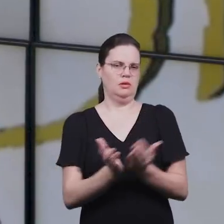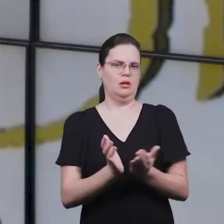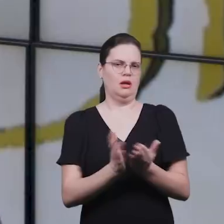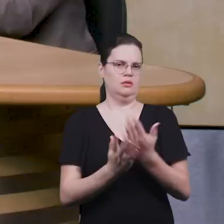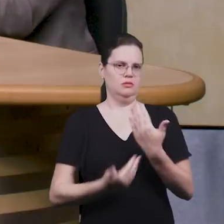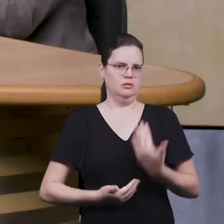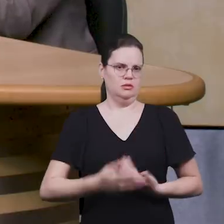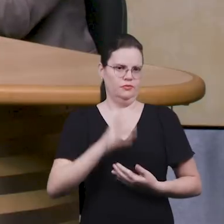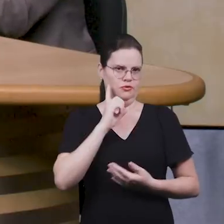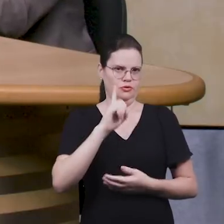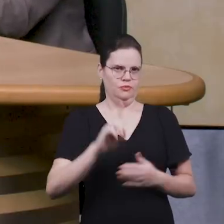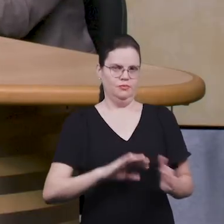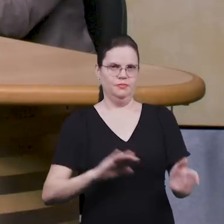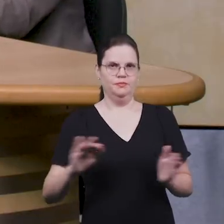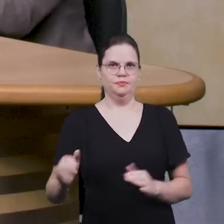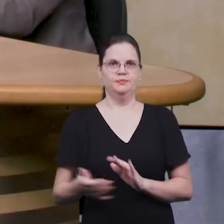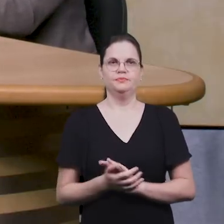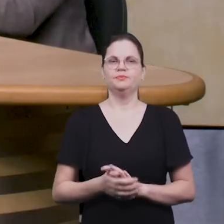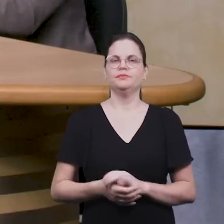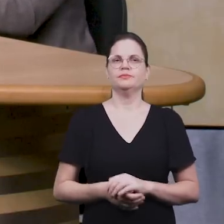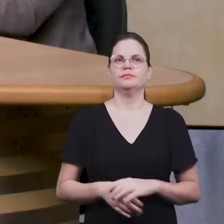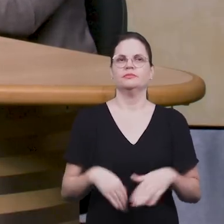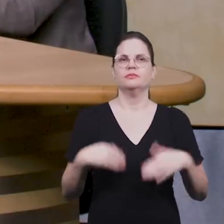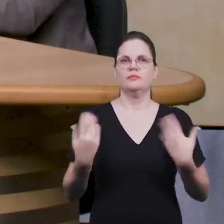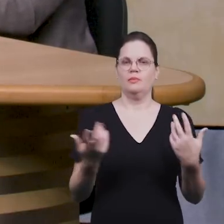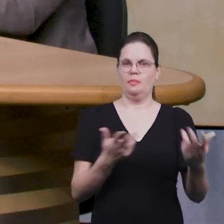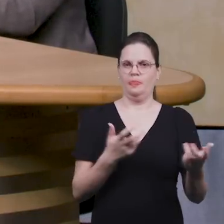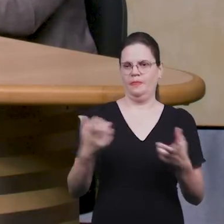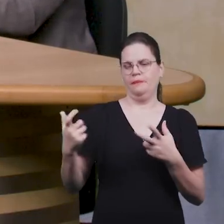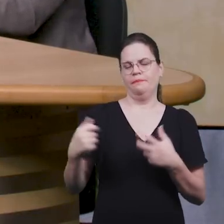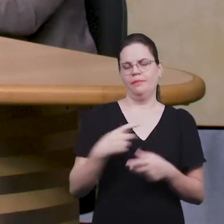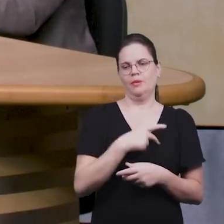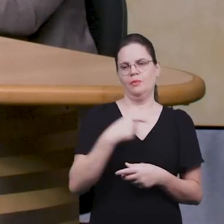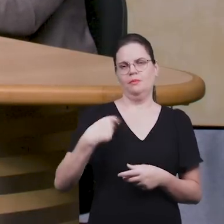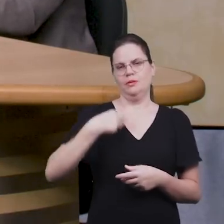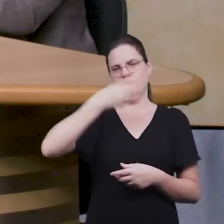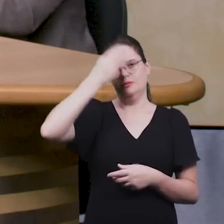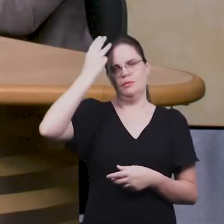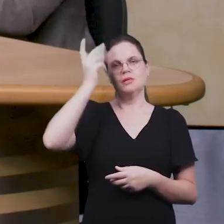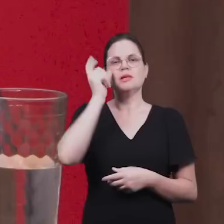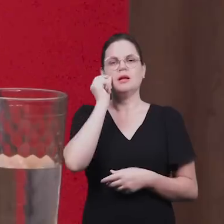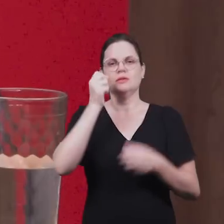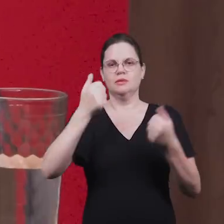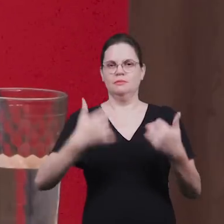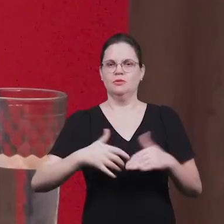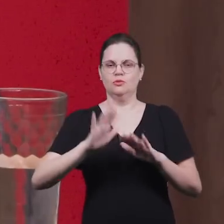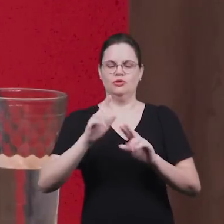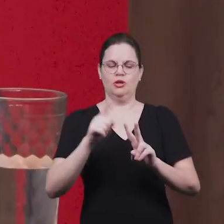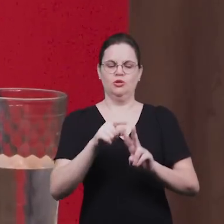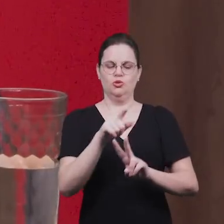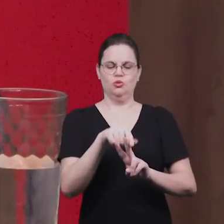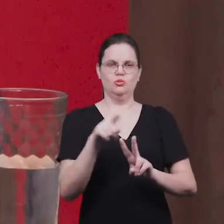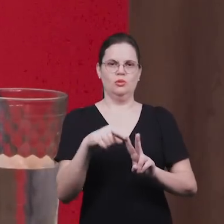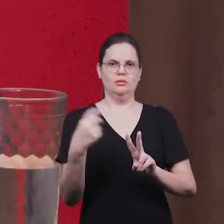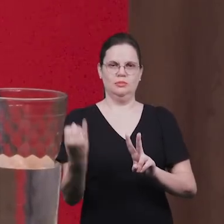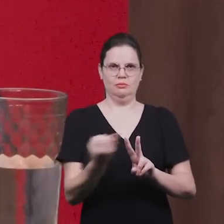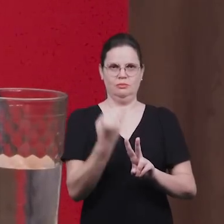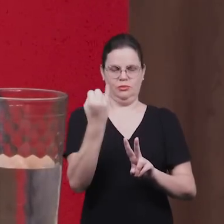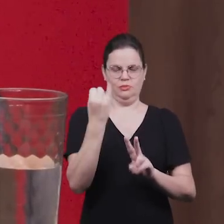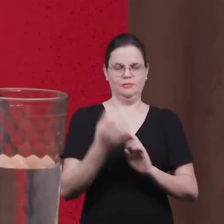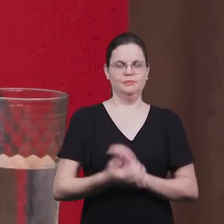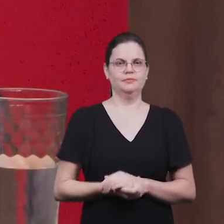Senhor. Os irmãos perceberam então, né? Então, o pastor Marcelo falou de dois pontos muito importantes,